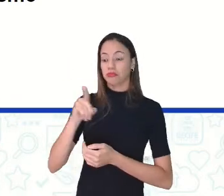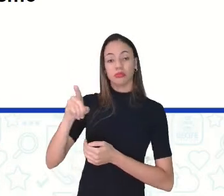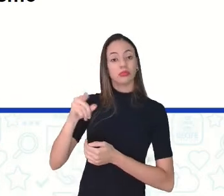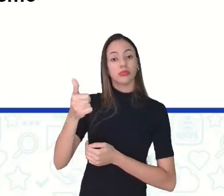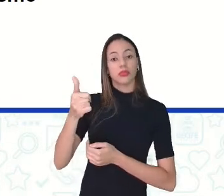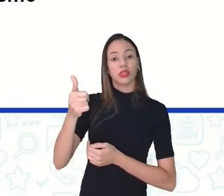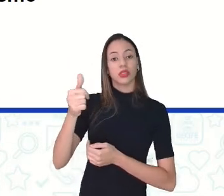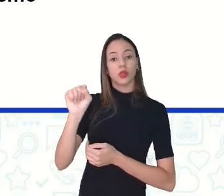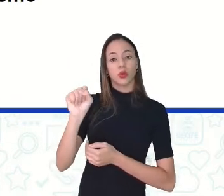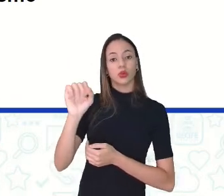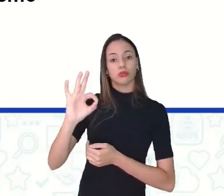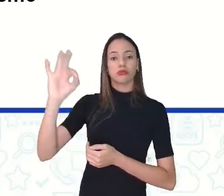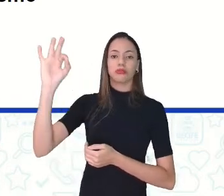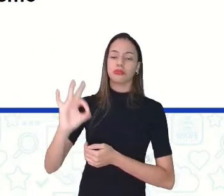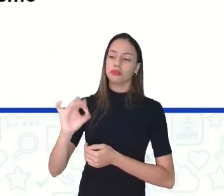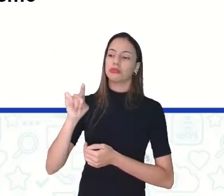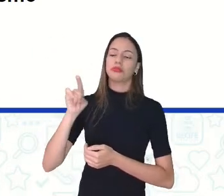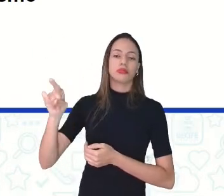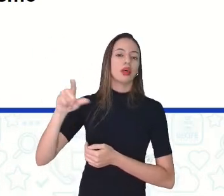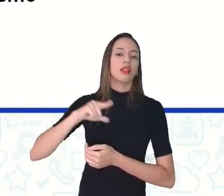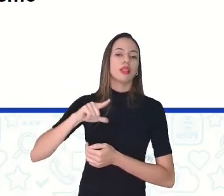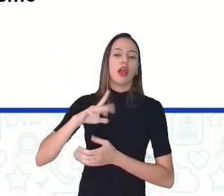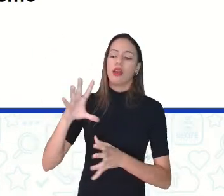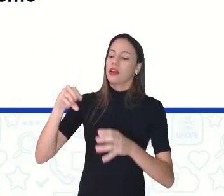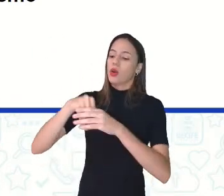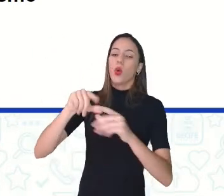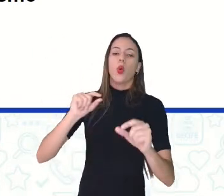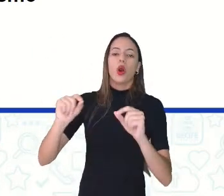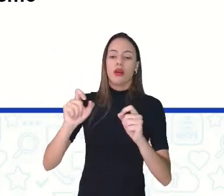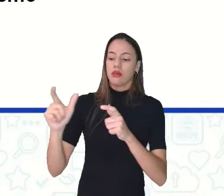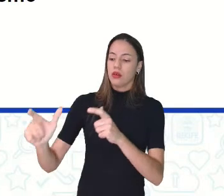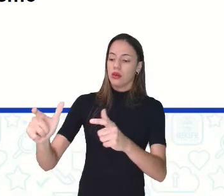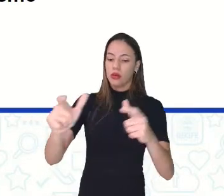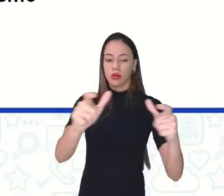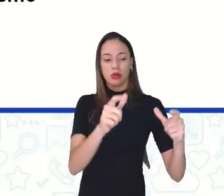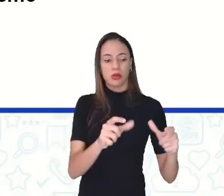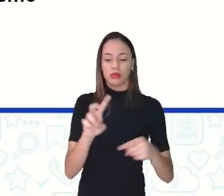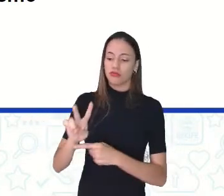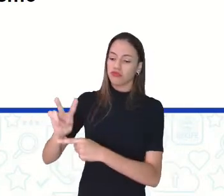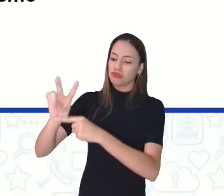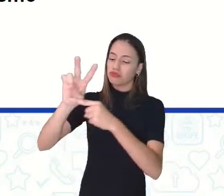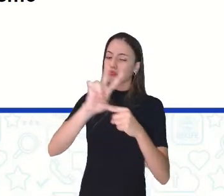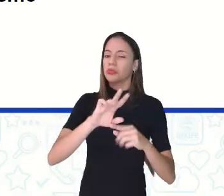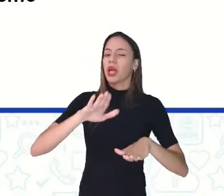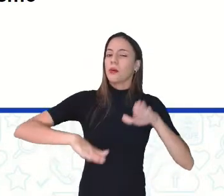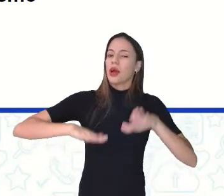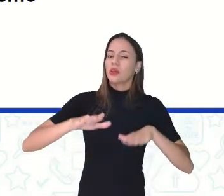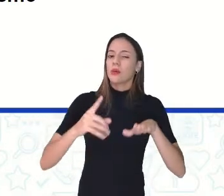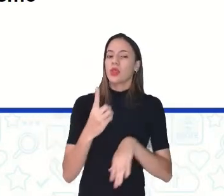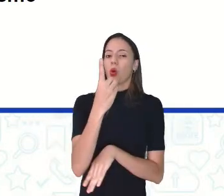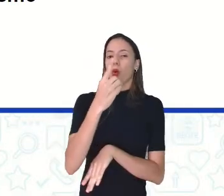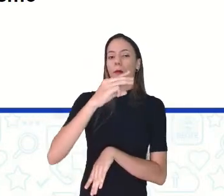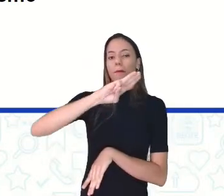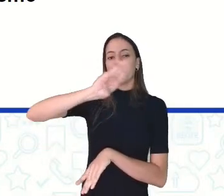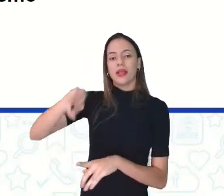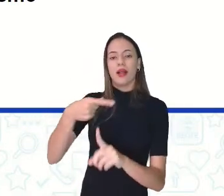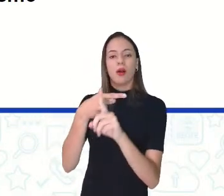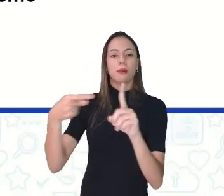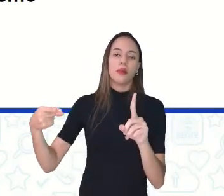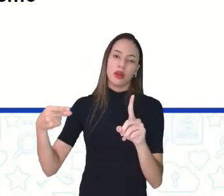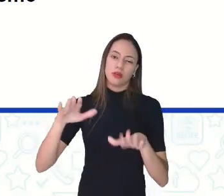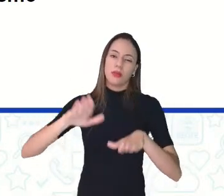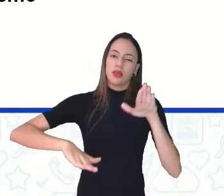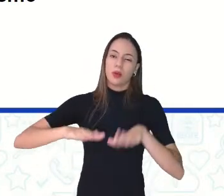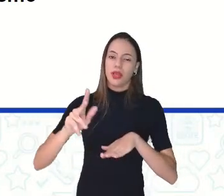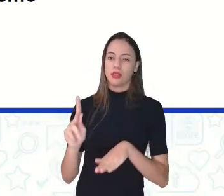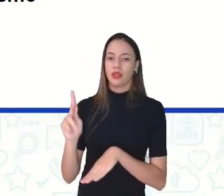8 quilômetros são cobertos por unidades de conservação, constando aí mais ou menos 1,5 milhão, né? Milhão de